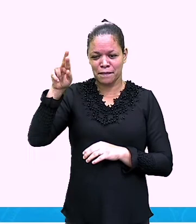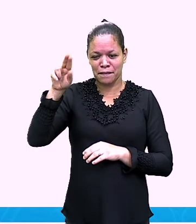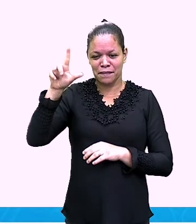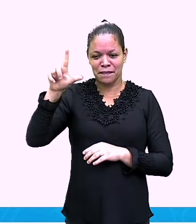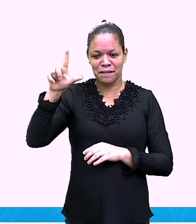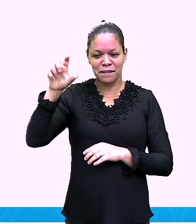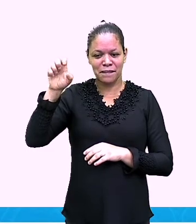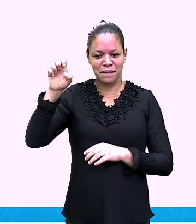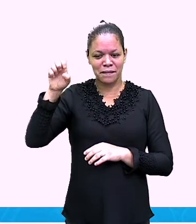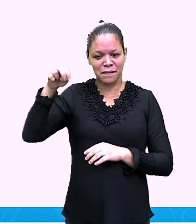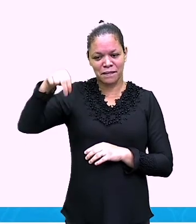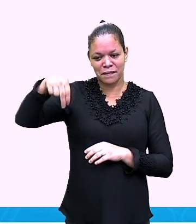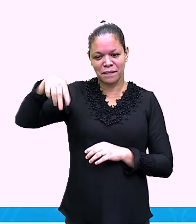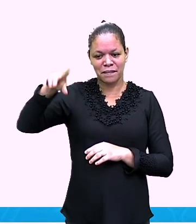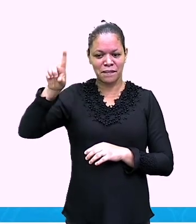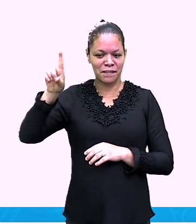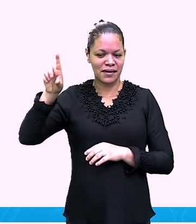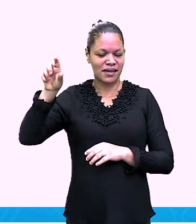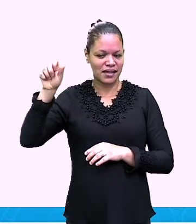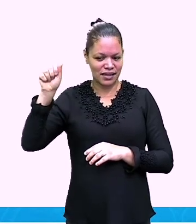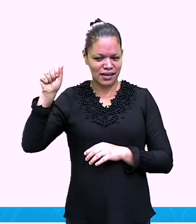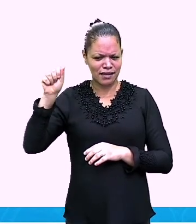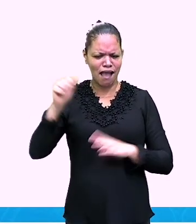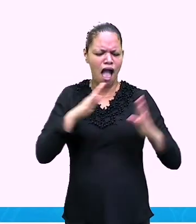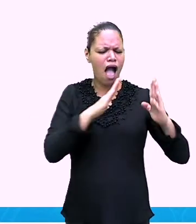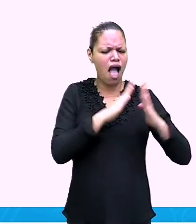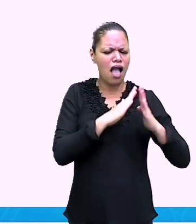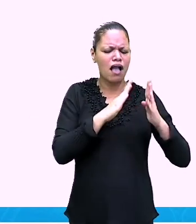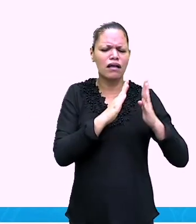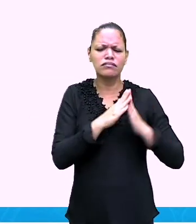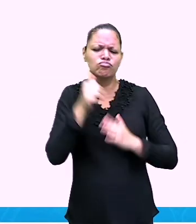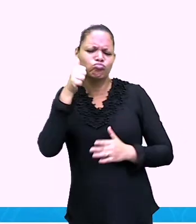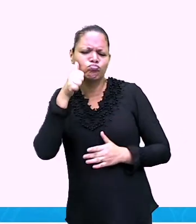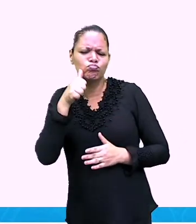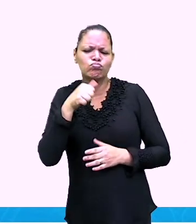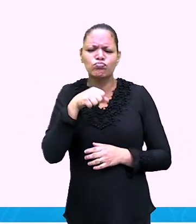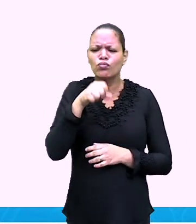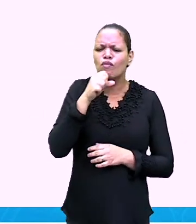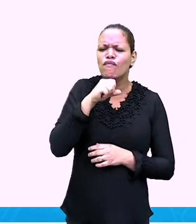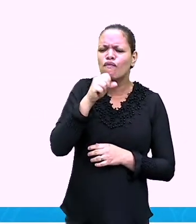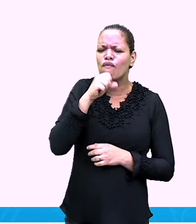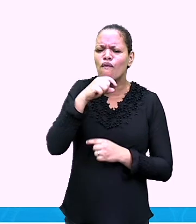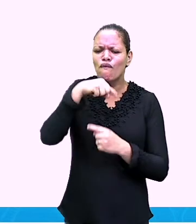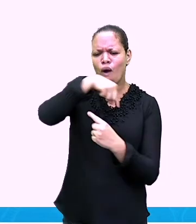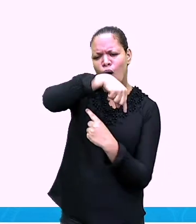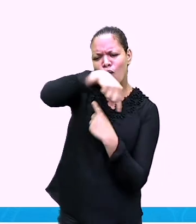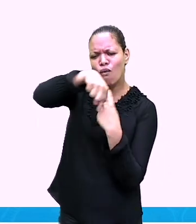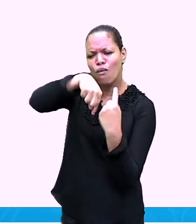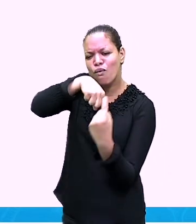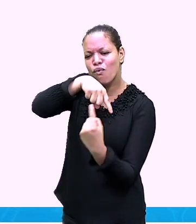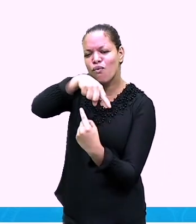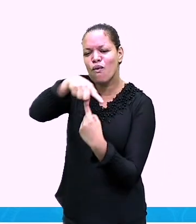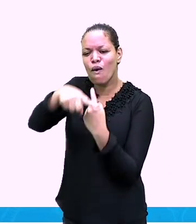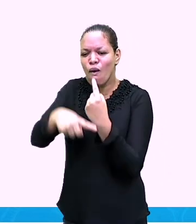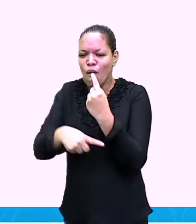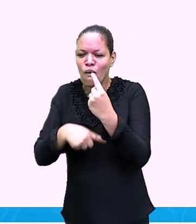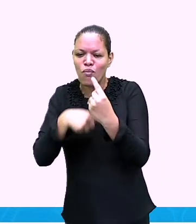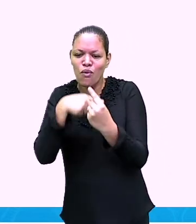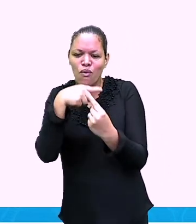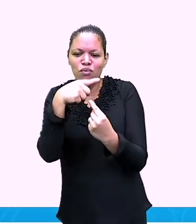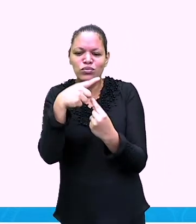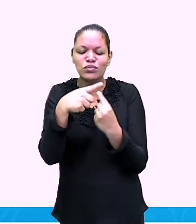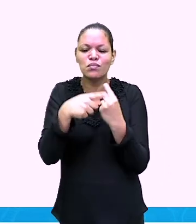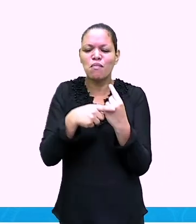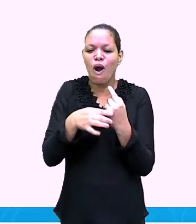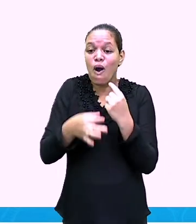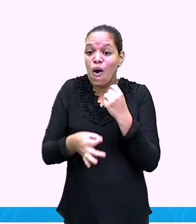da vovó, cercadinha de cipó. O café está demorando. Com certeza não tem pó. Viu que